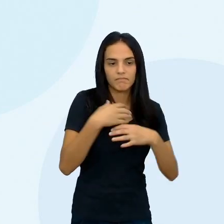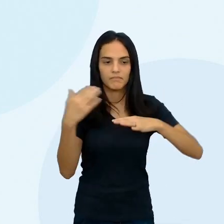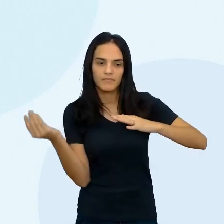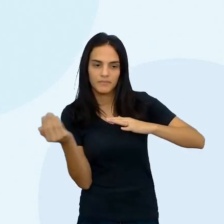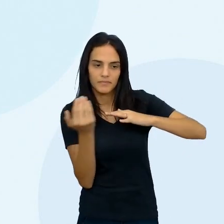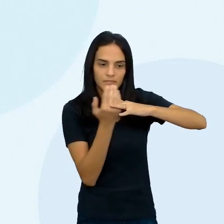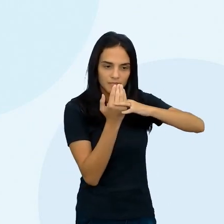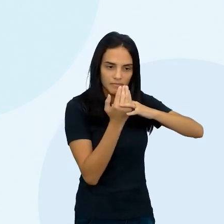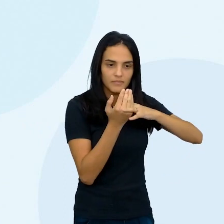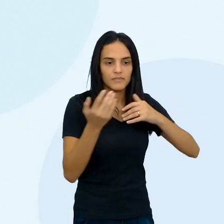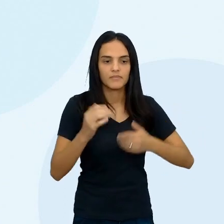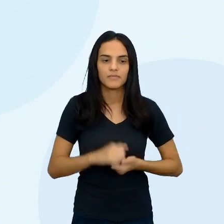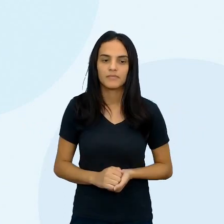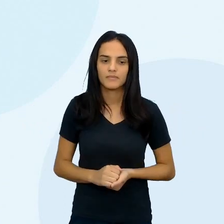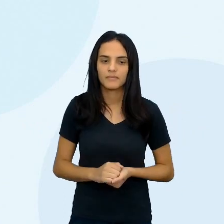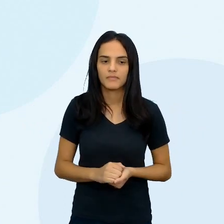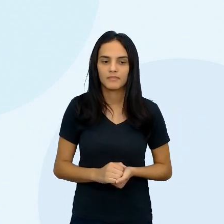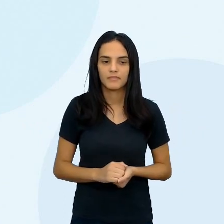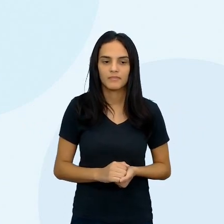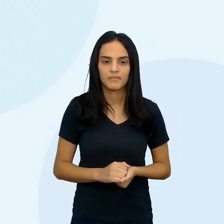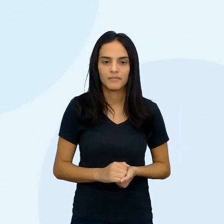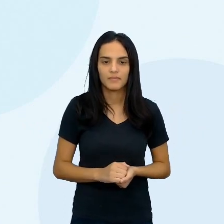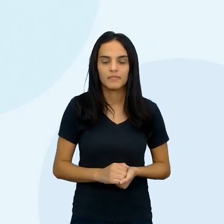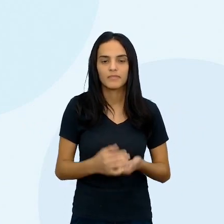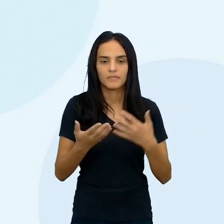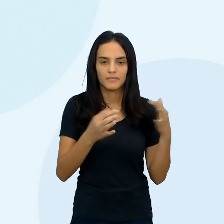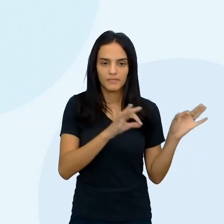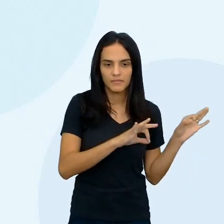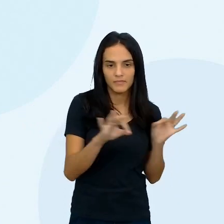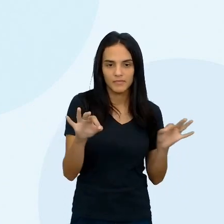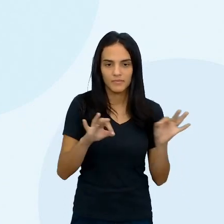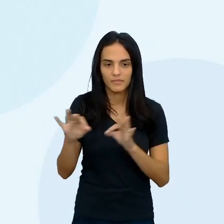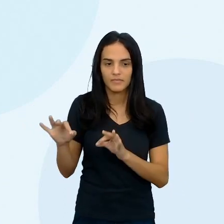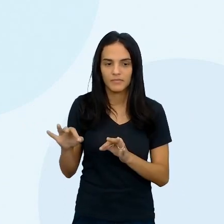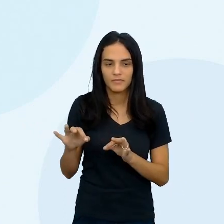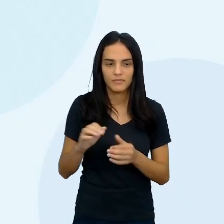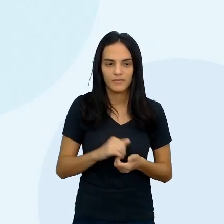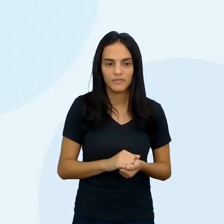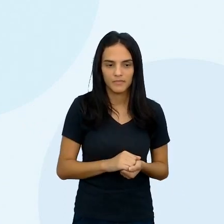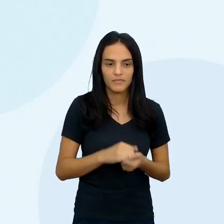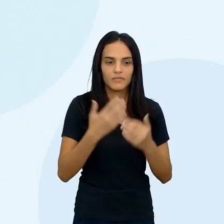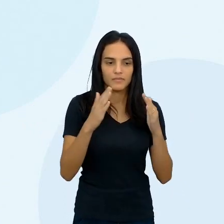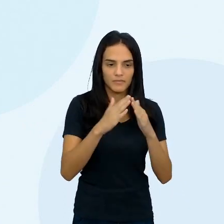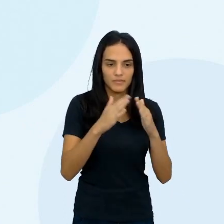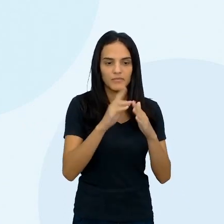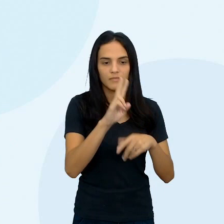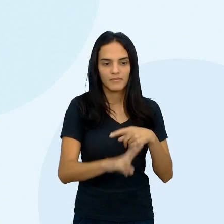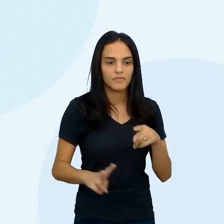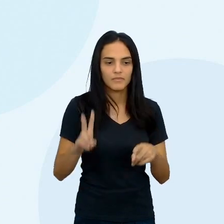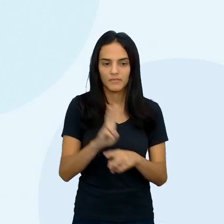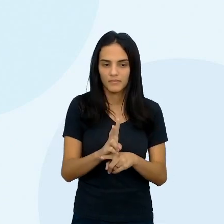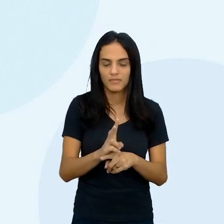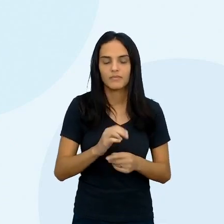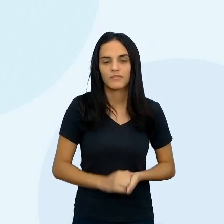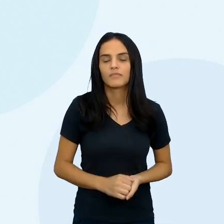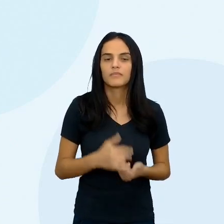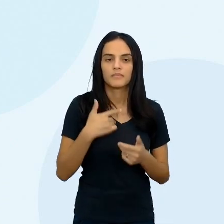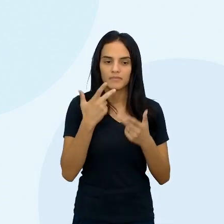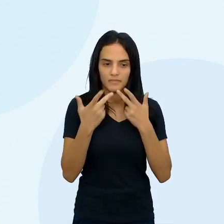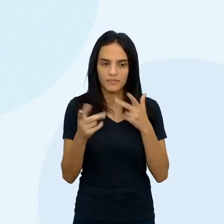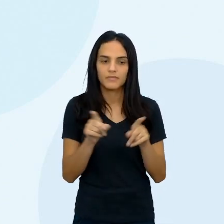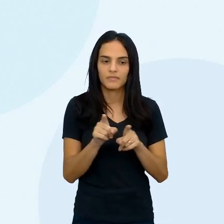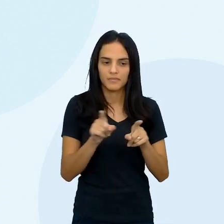o quadro integrador, o projeto da Casa Sustentável, além de falar um